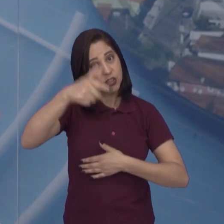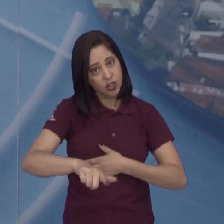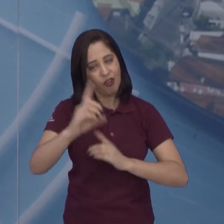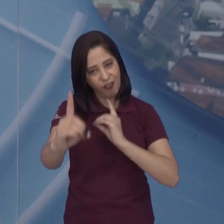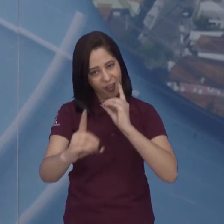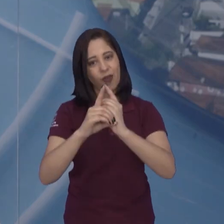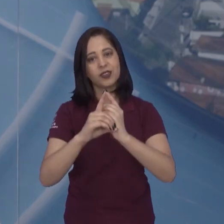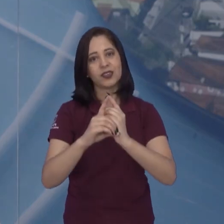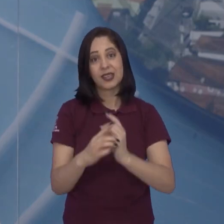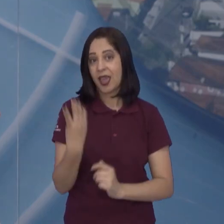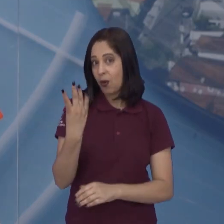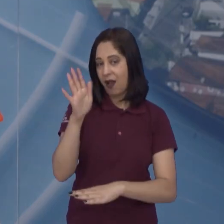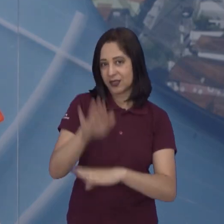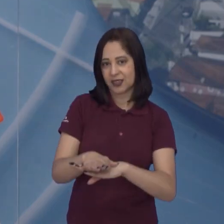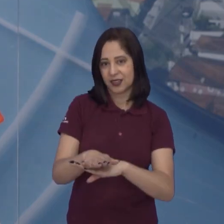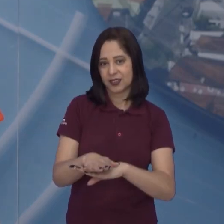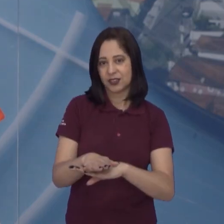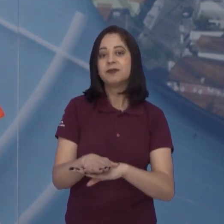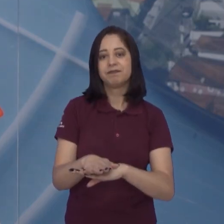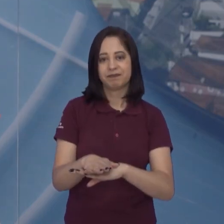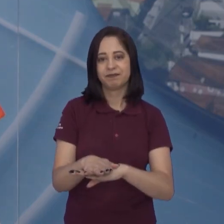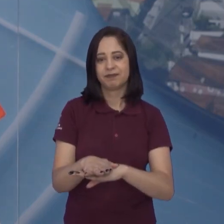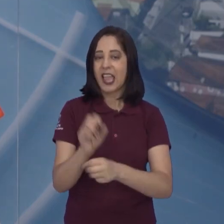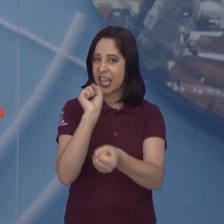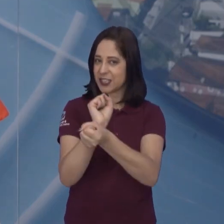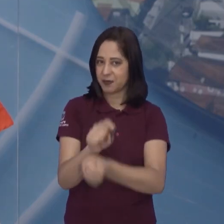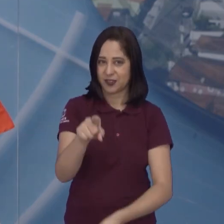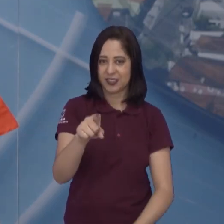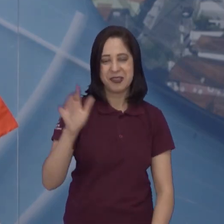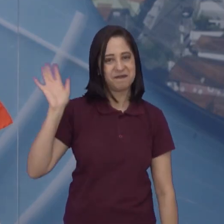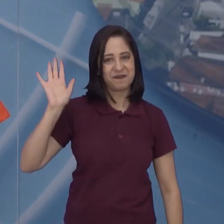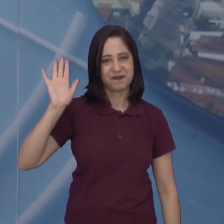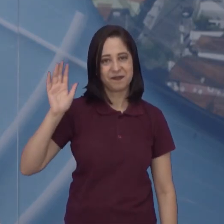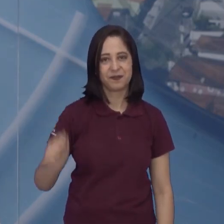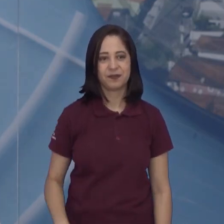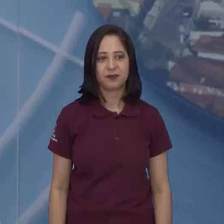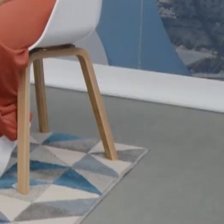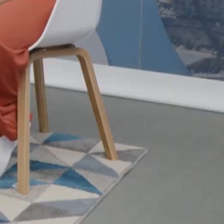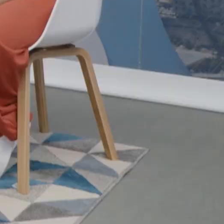novamente a partir das 4 horas da tarde. Eu aguardo vocês. Até mais!